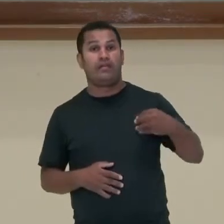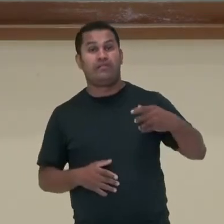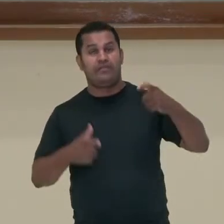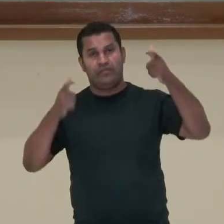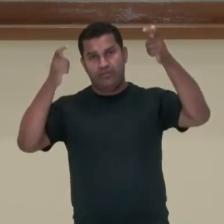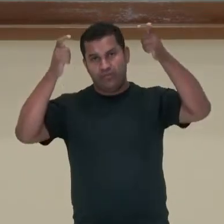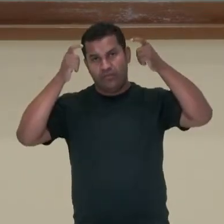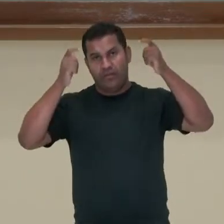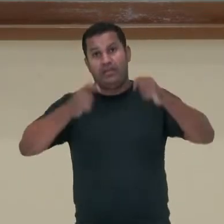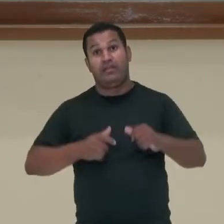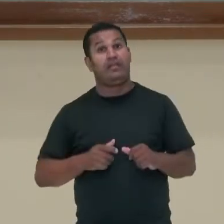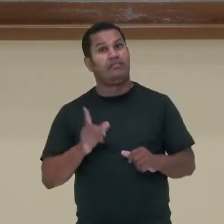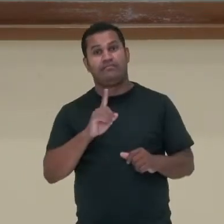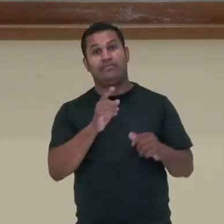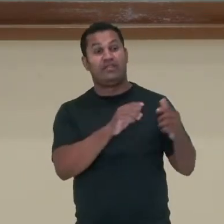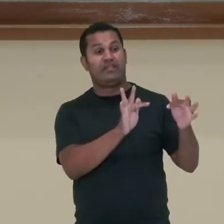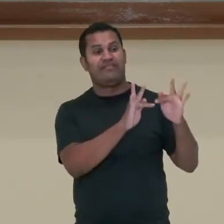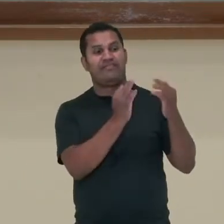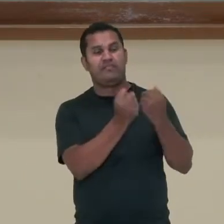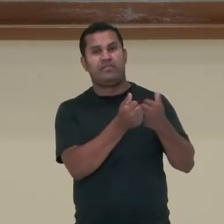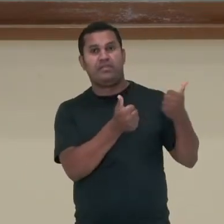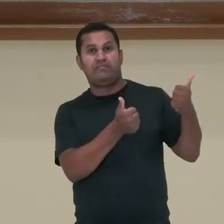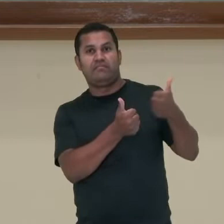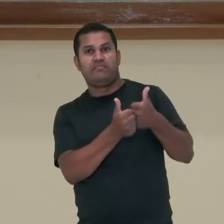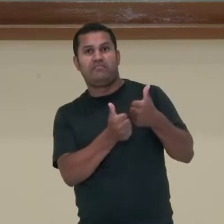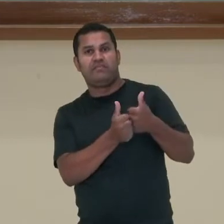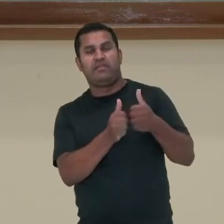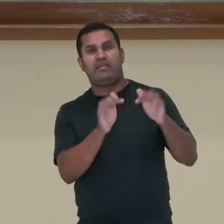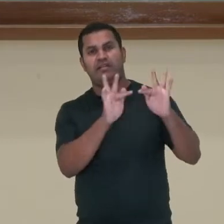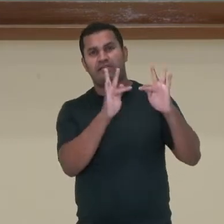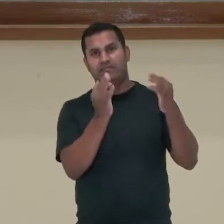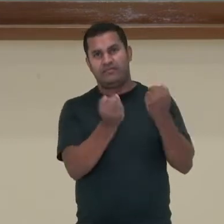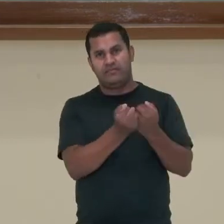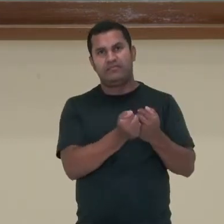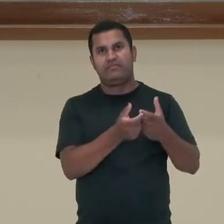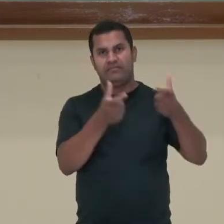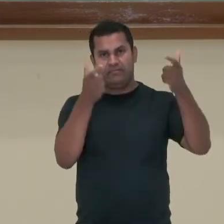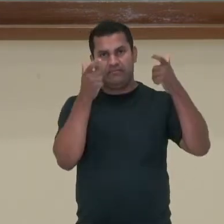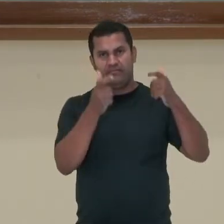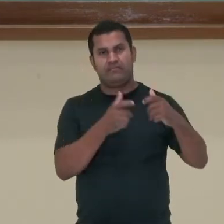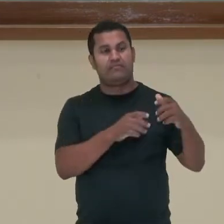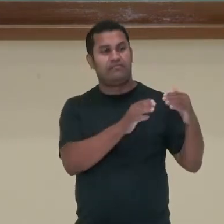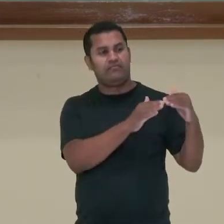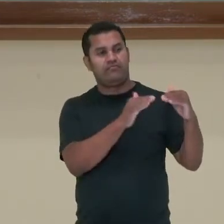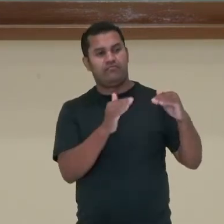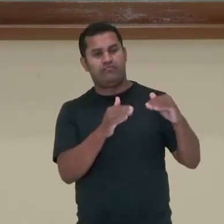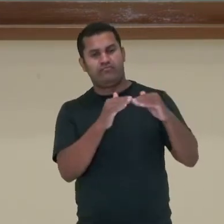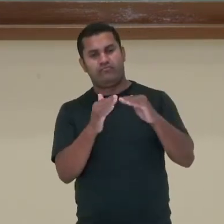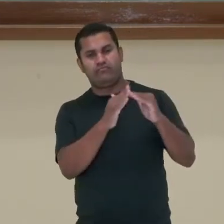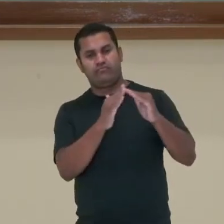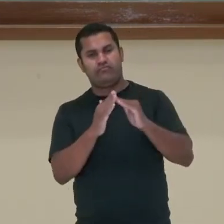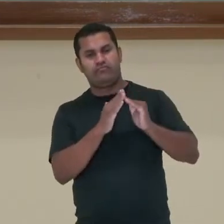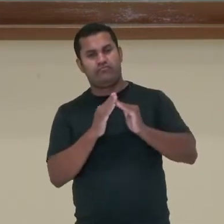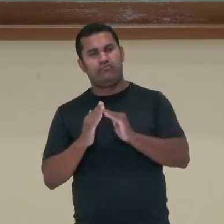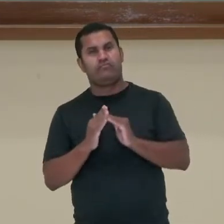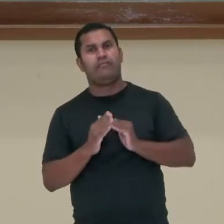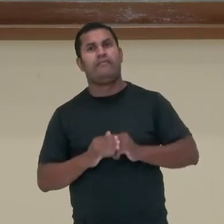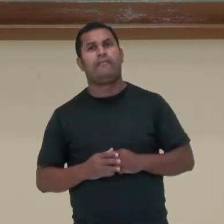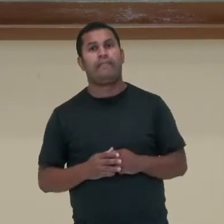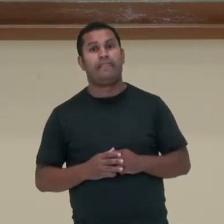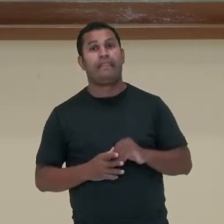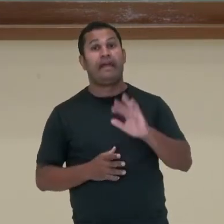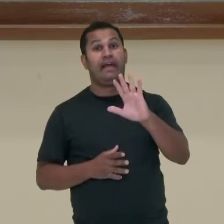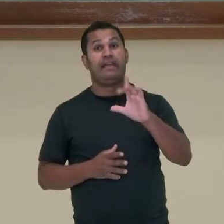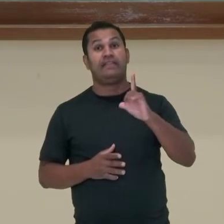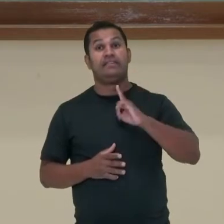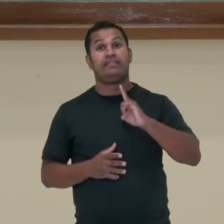conde de Toulouse-Lautrec. Mas o que acontece, pessoal? Como naquela época da França existia muito essa coisa de berço, eles tinham muito essa coisa de